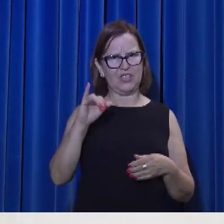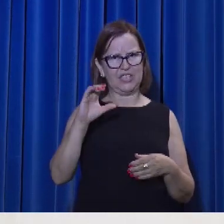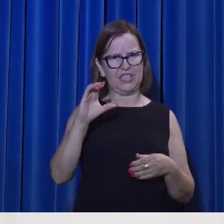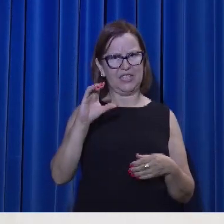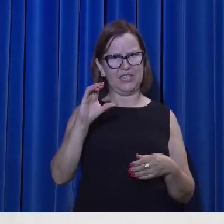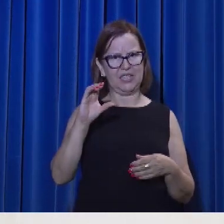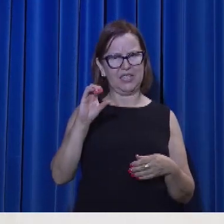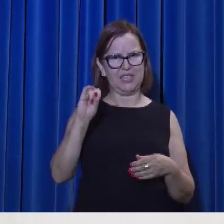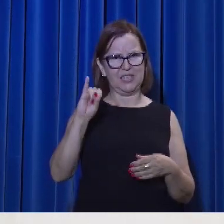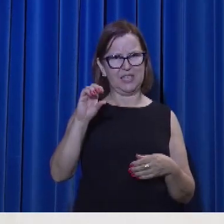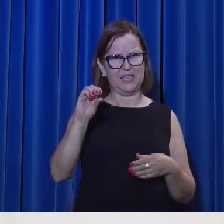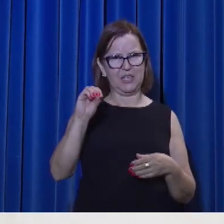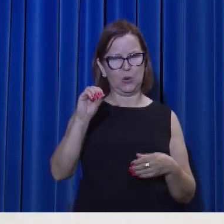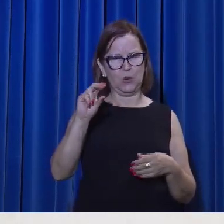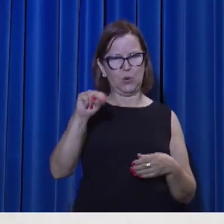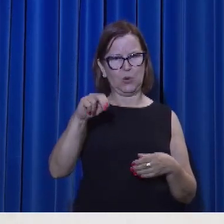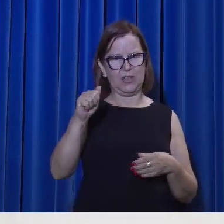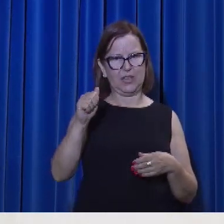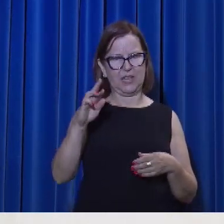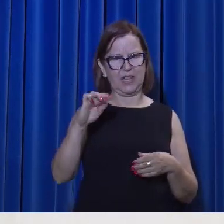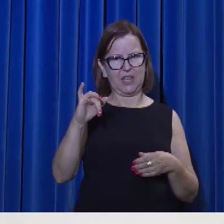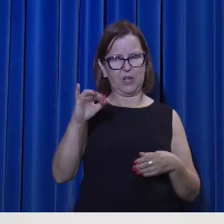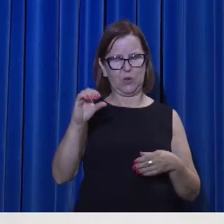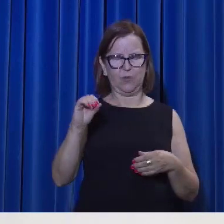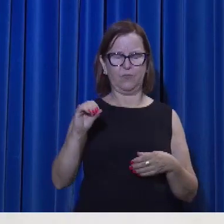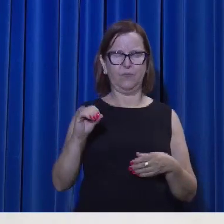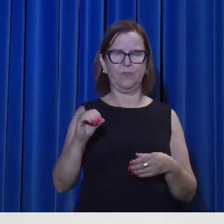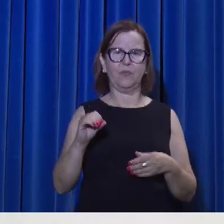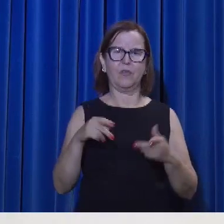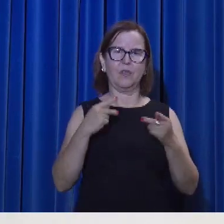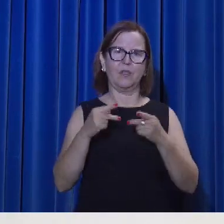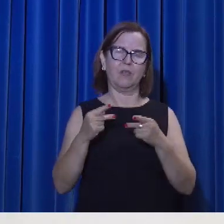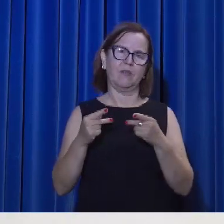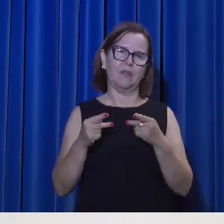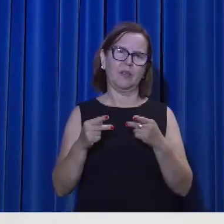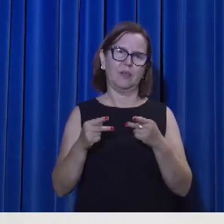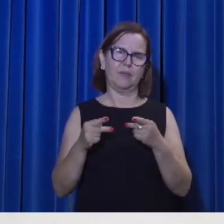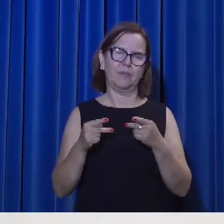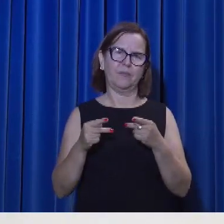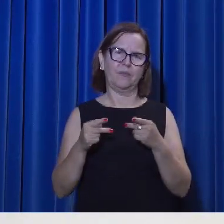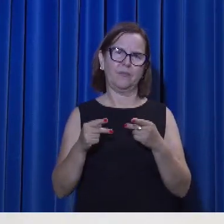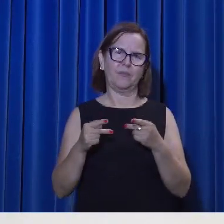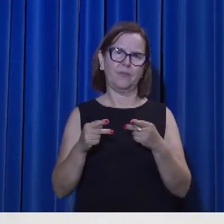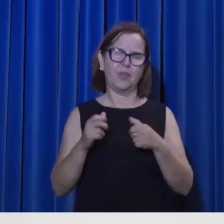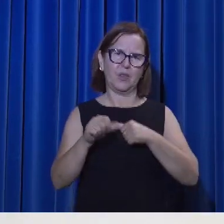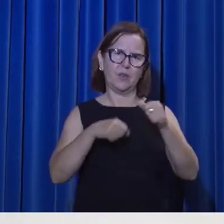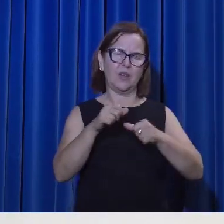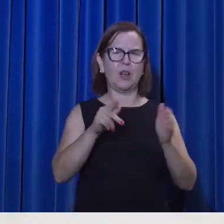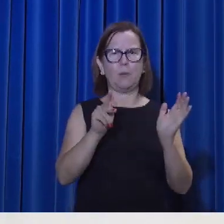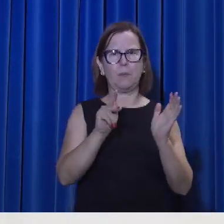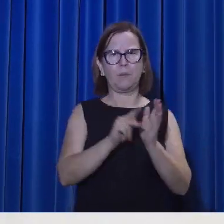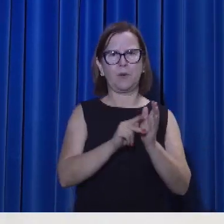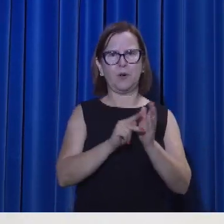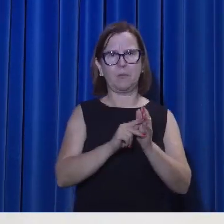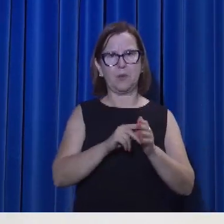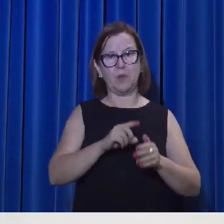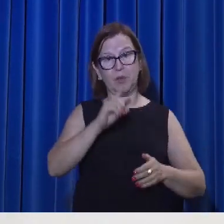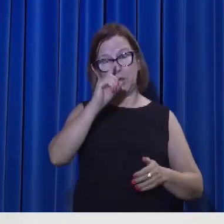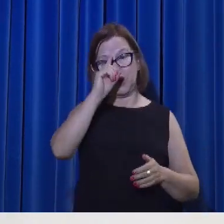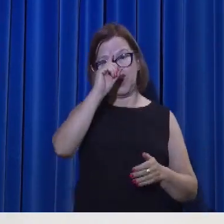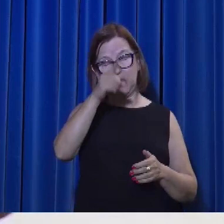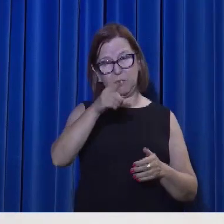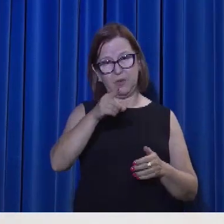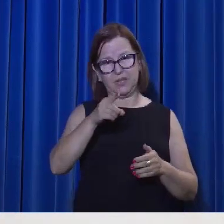prevaleceram significa o seguinte: obter, tornar próprio, dominar ao ponto